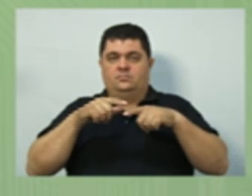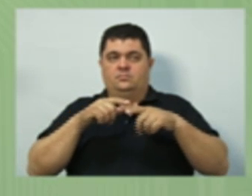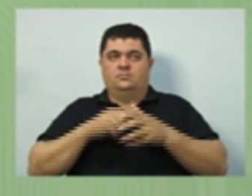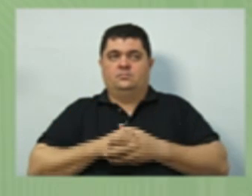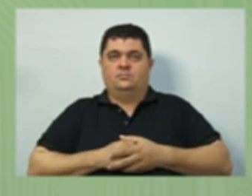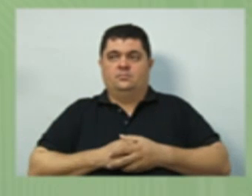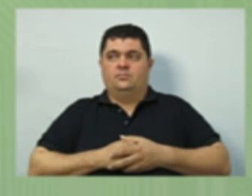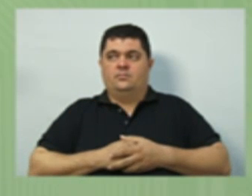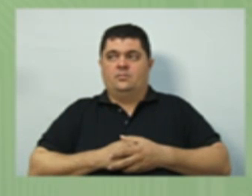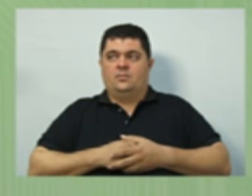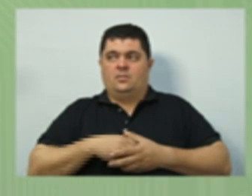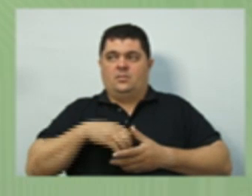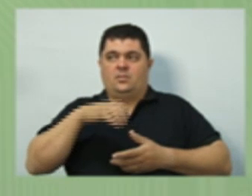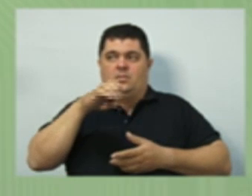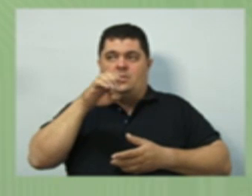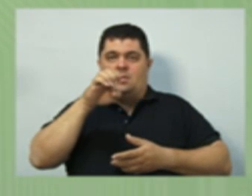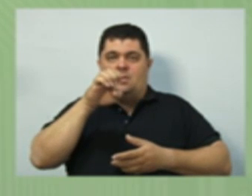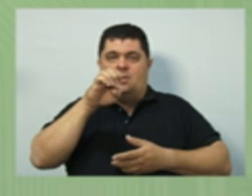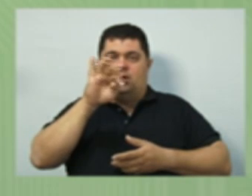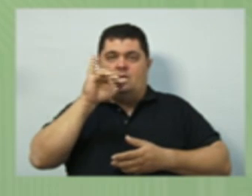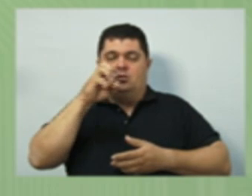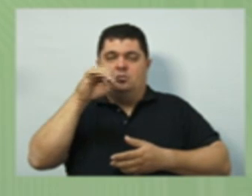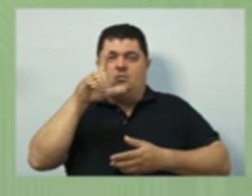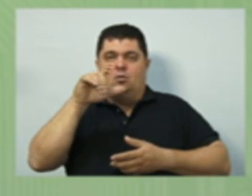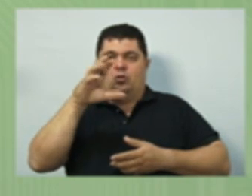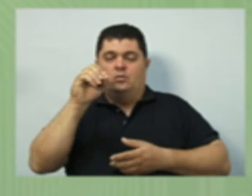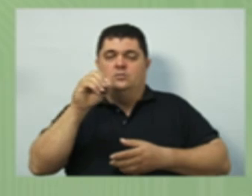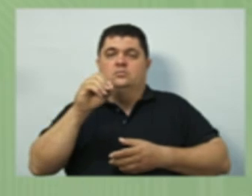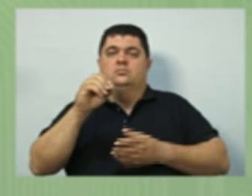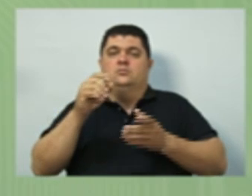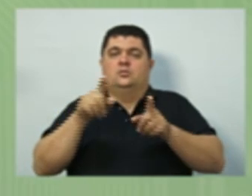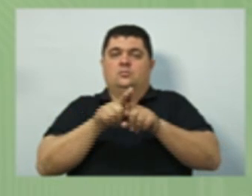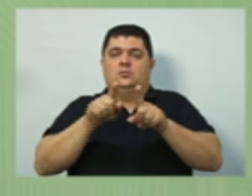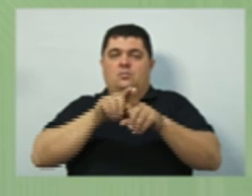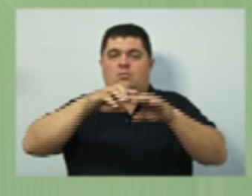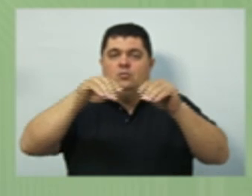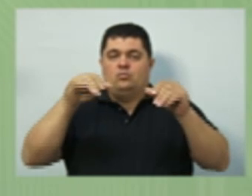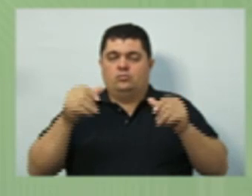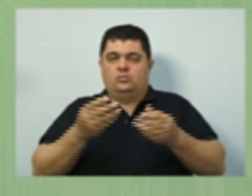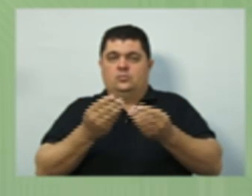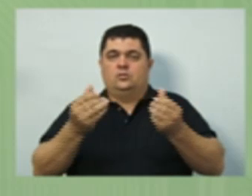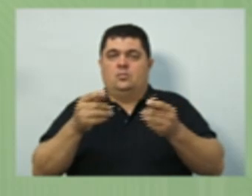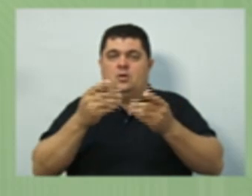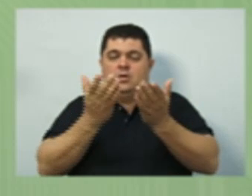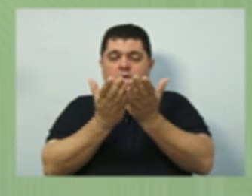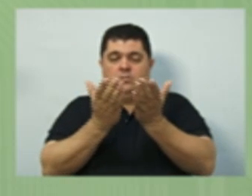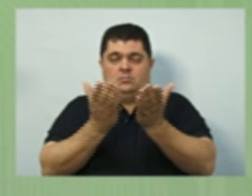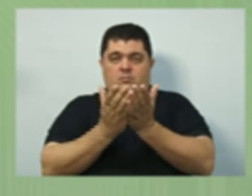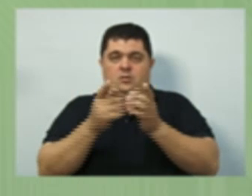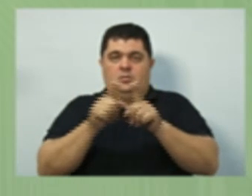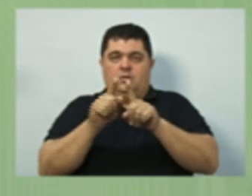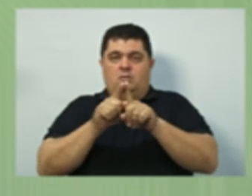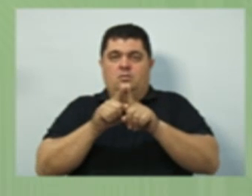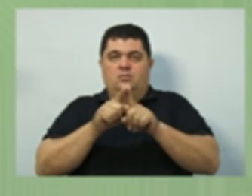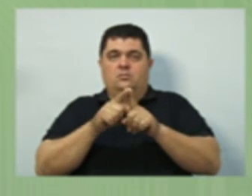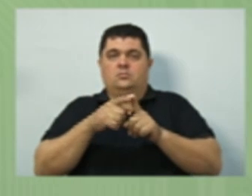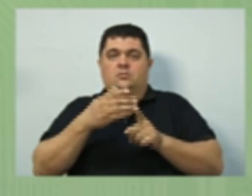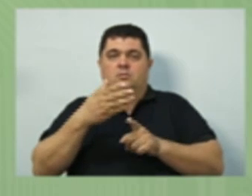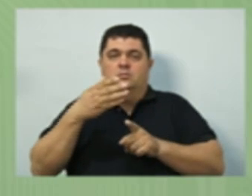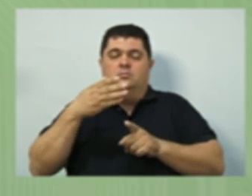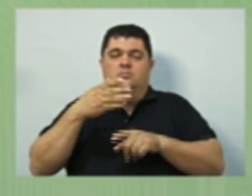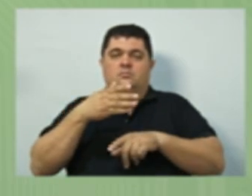o etimológico, materialista, religioso e o conceito racionalista.